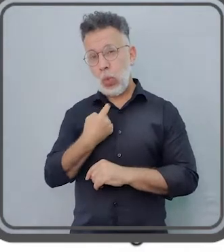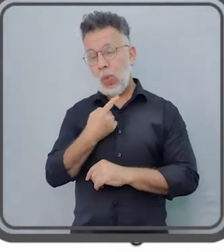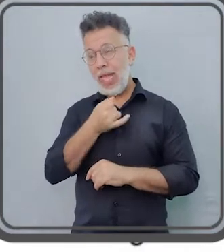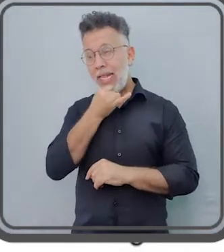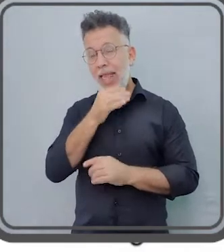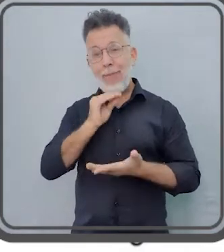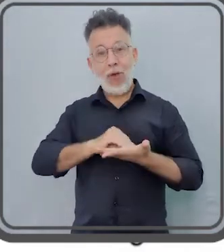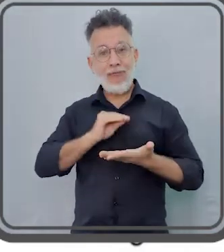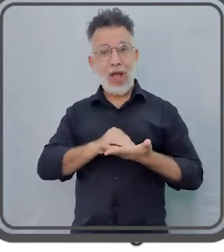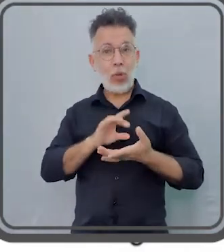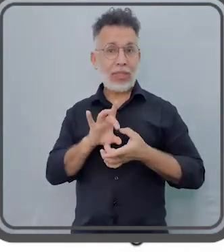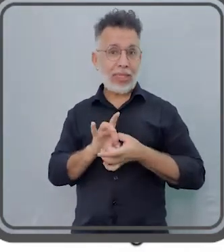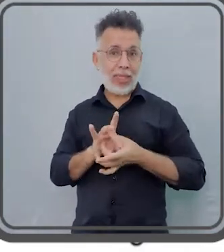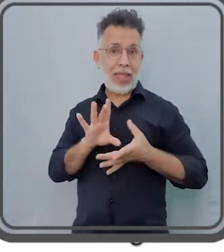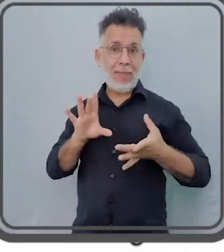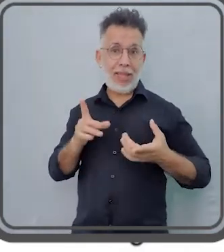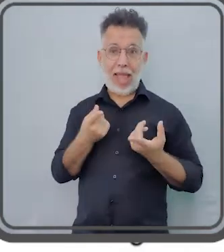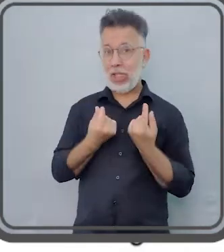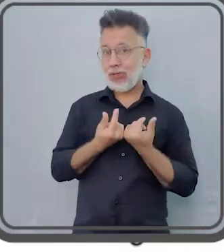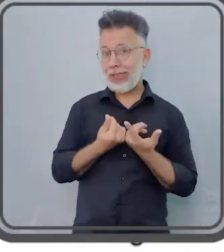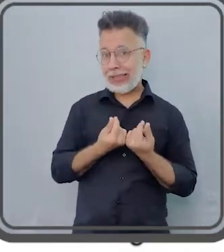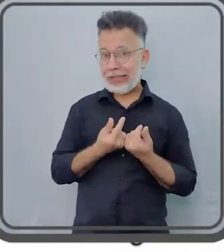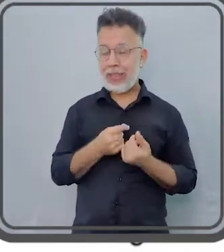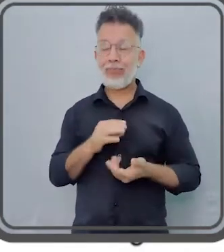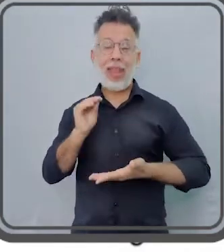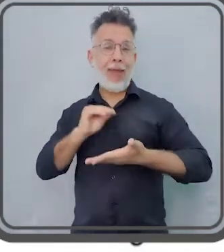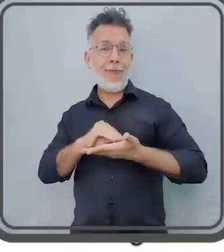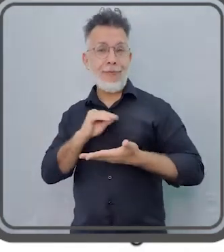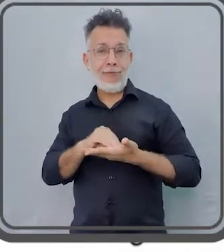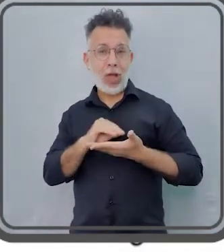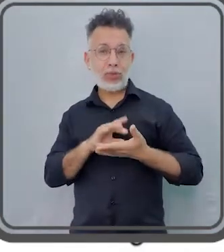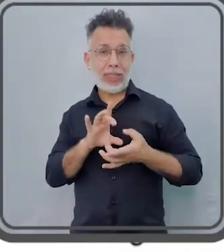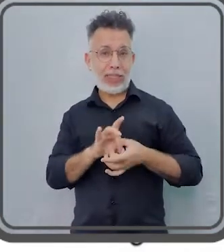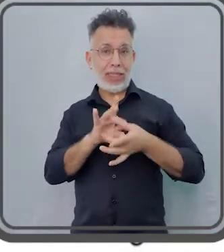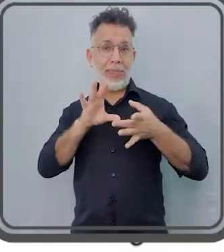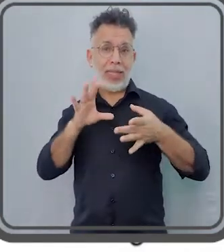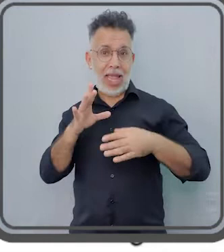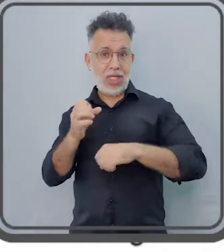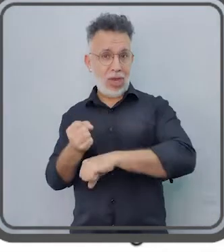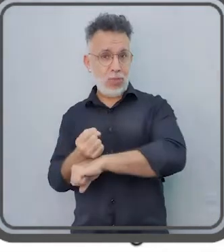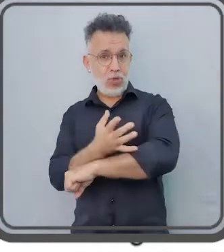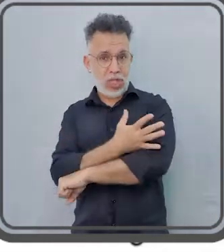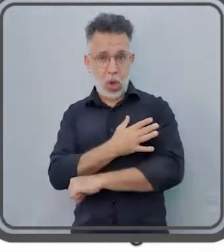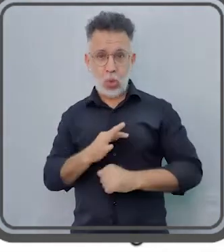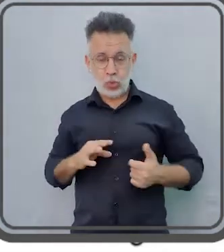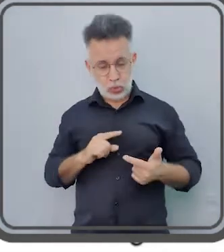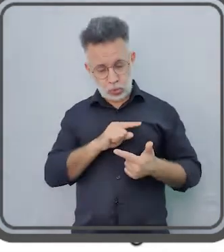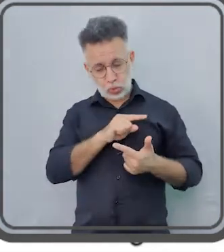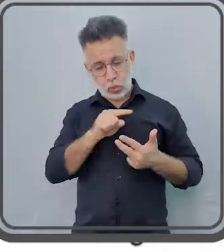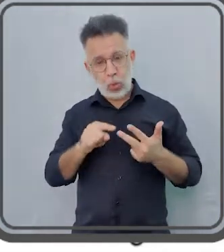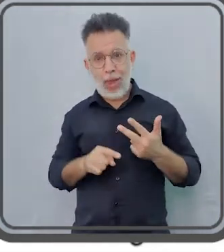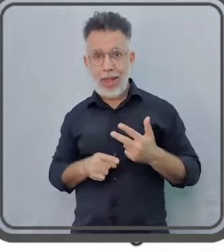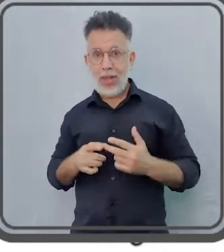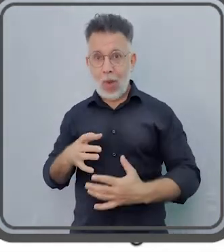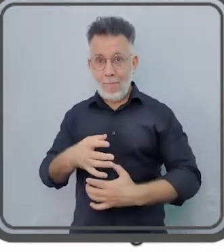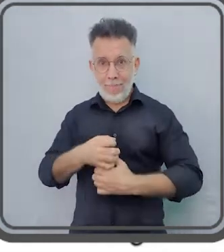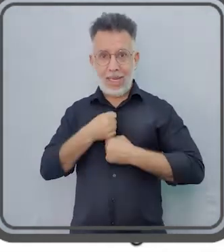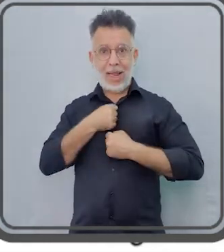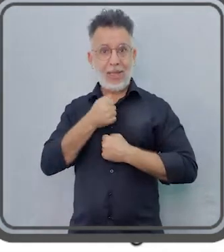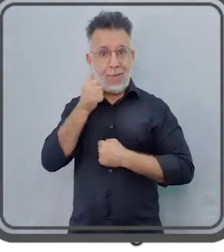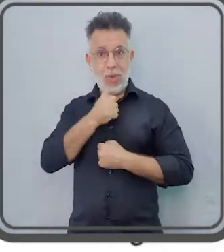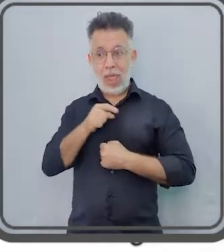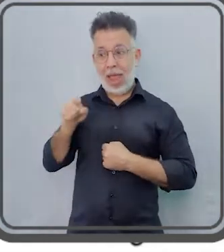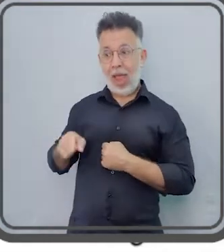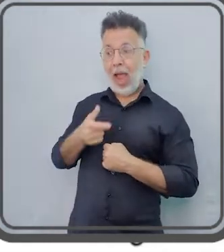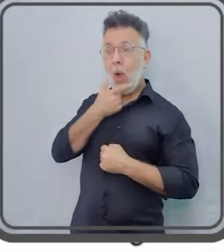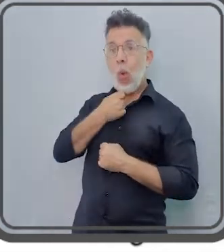liberdade financeira, a falta de liberdade emocional. Tudo isso prende a mulher ao abusador. E aí a gente vê,